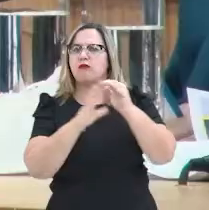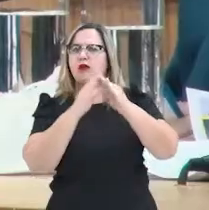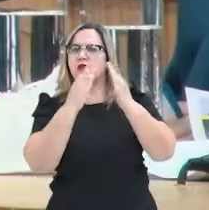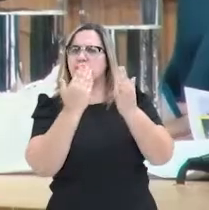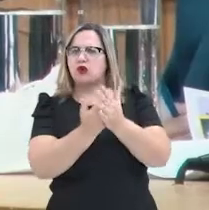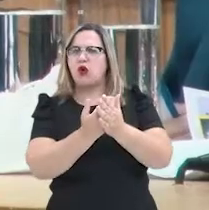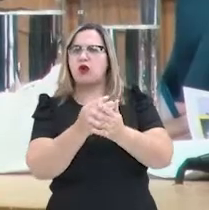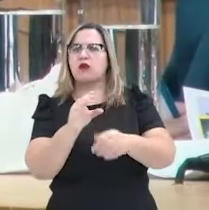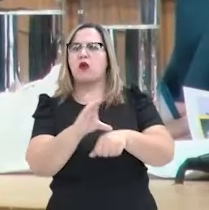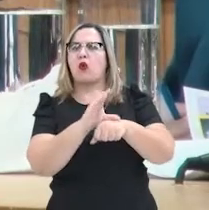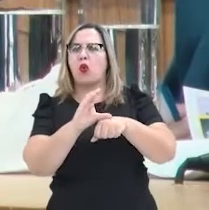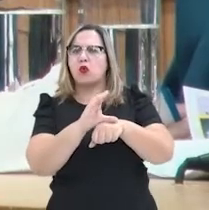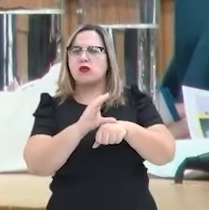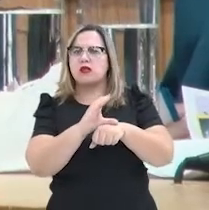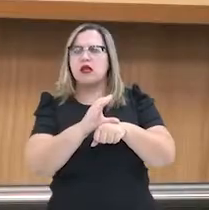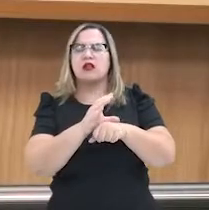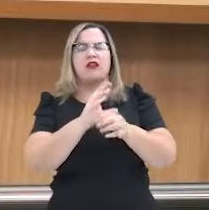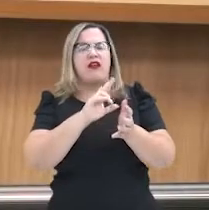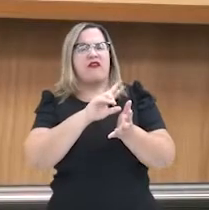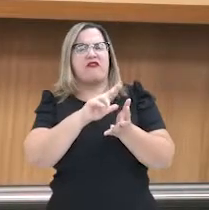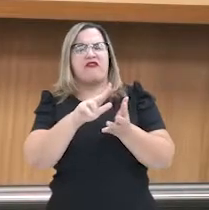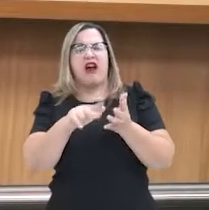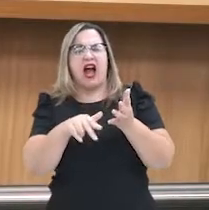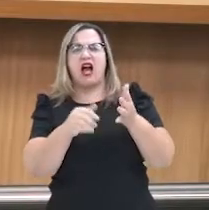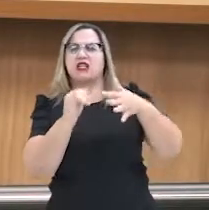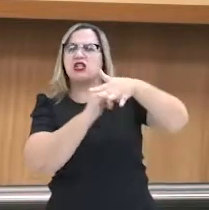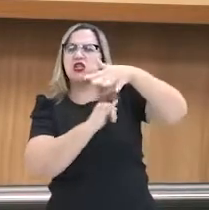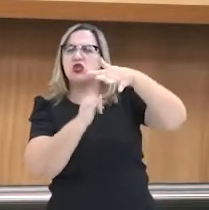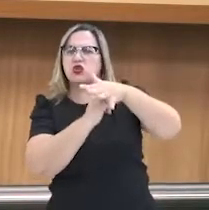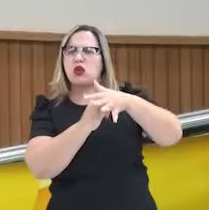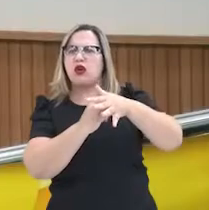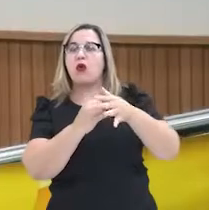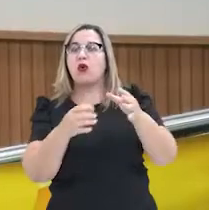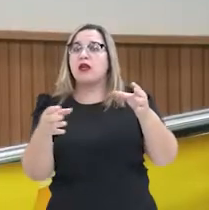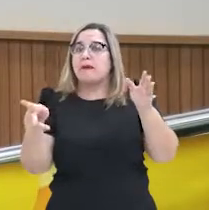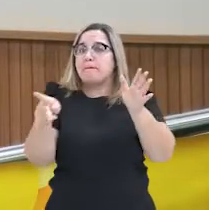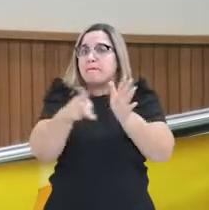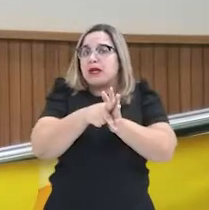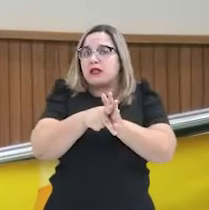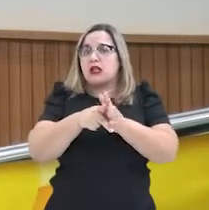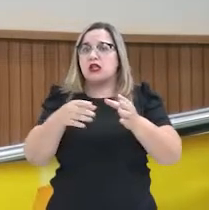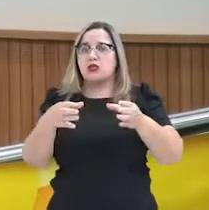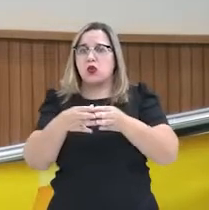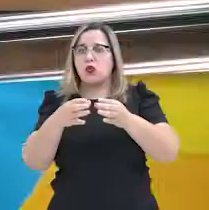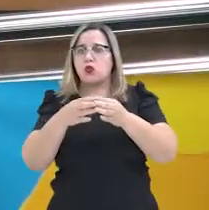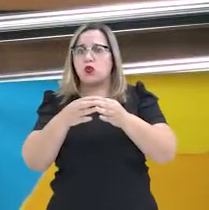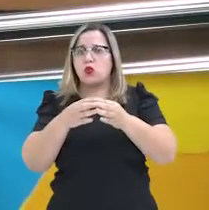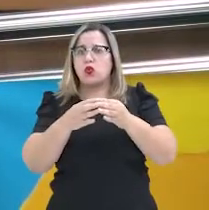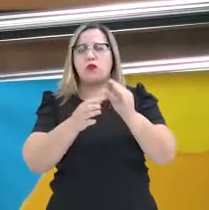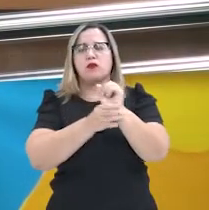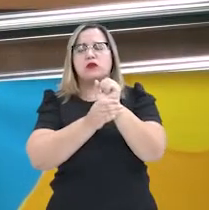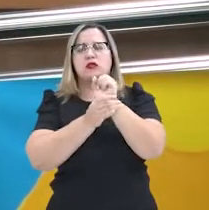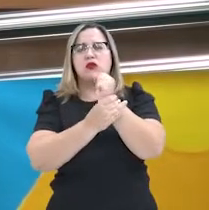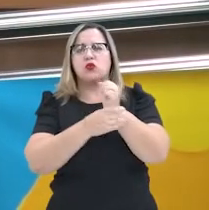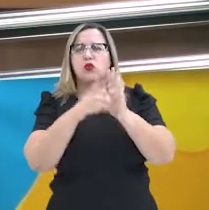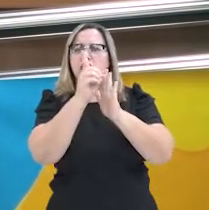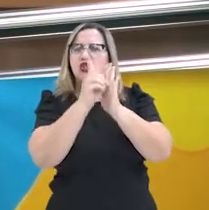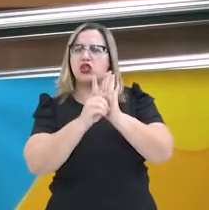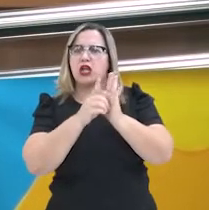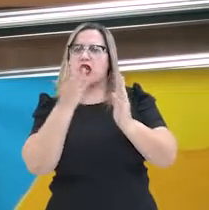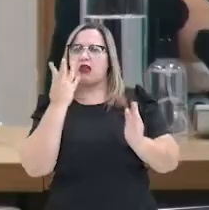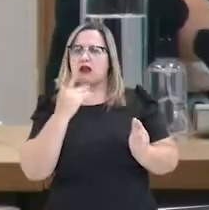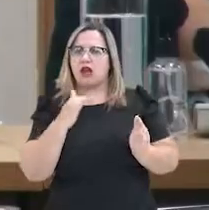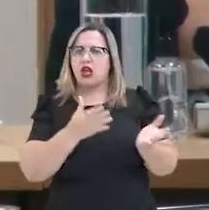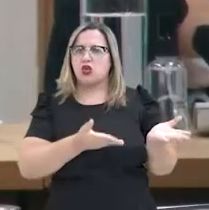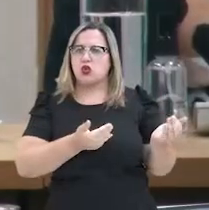segurança, escolas, conselhos e outras instituições que integram o sistema de garantias dos